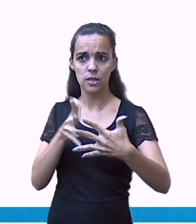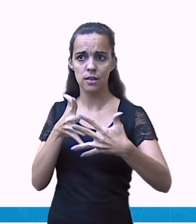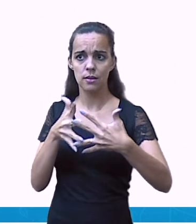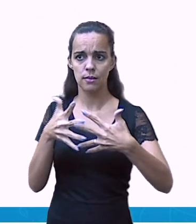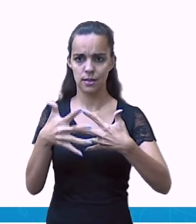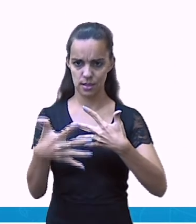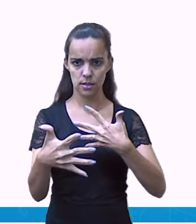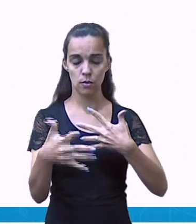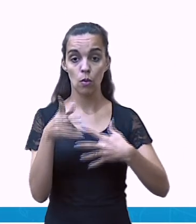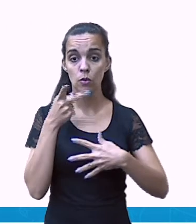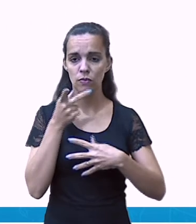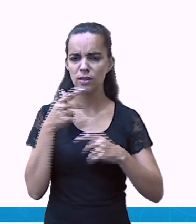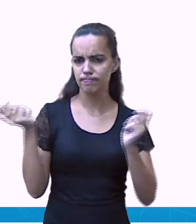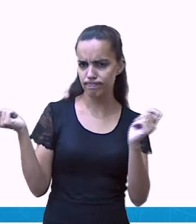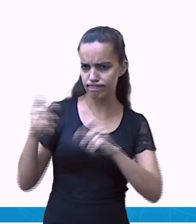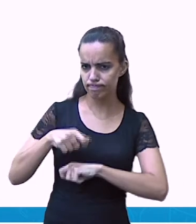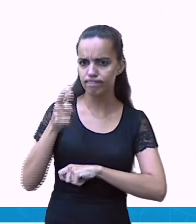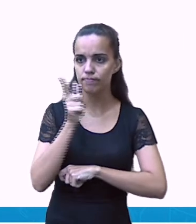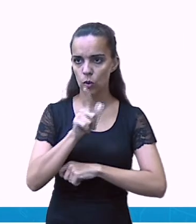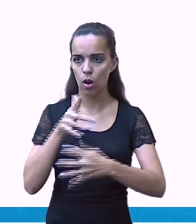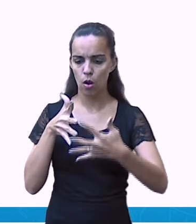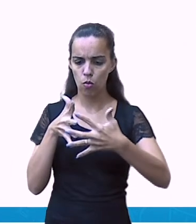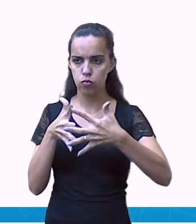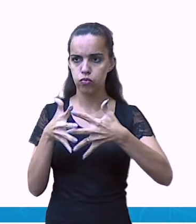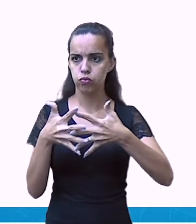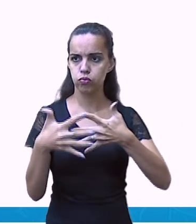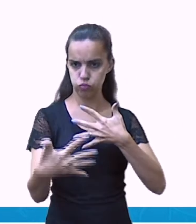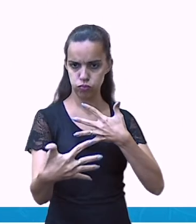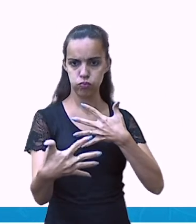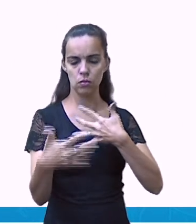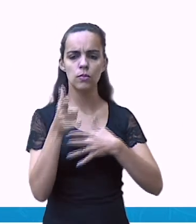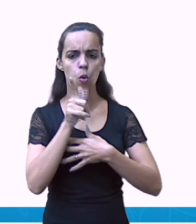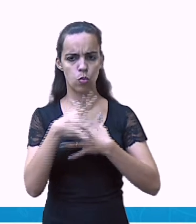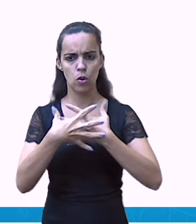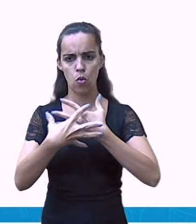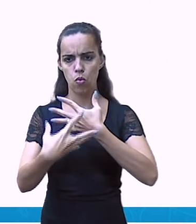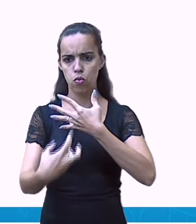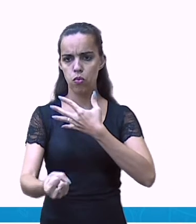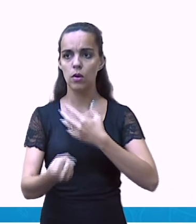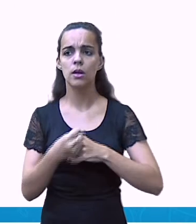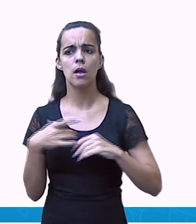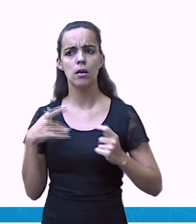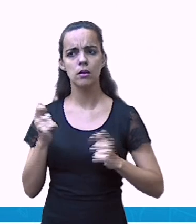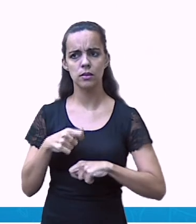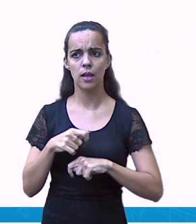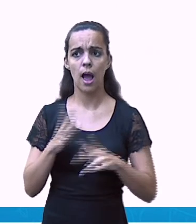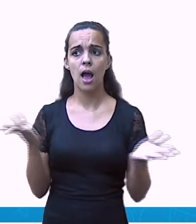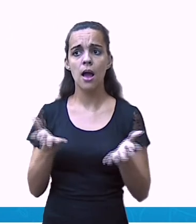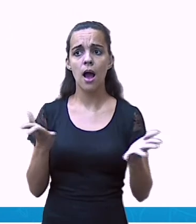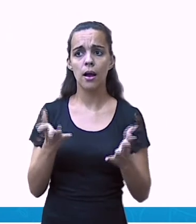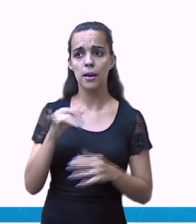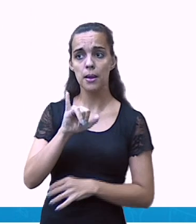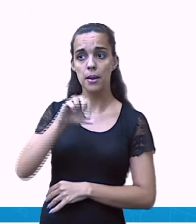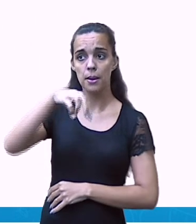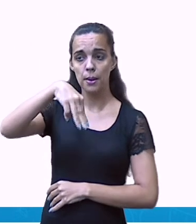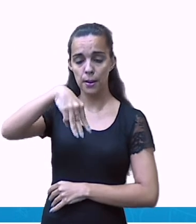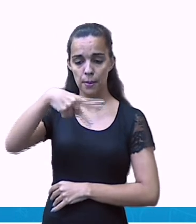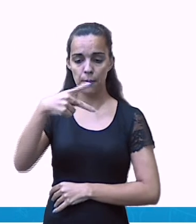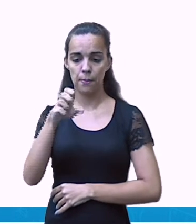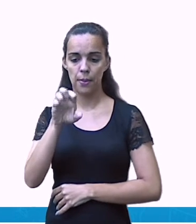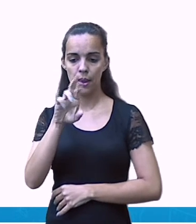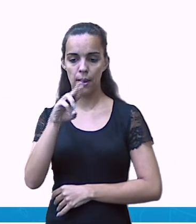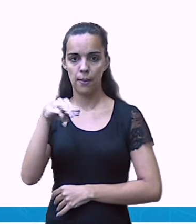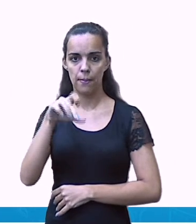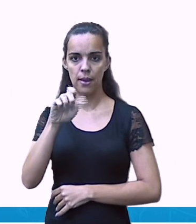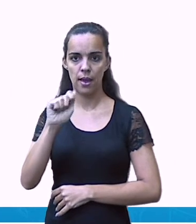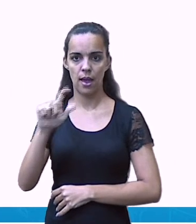são capazes de passar através deles. Agora, o que é impermeável?